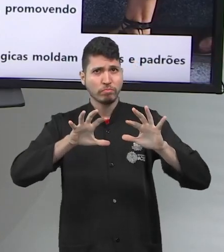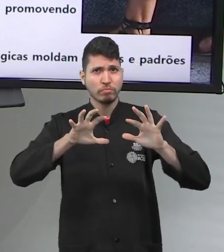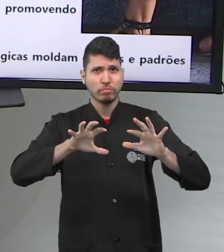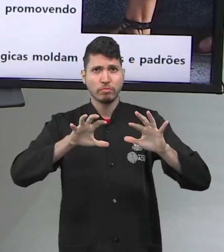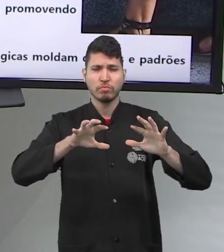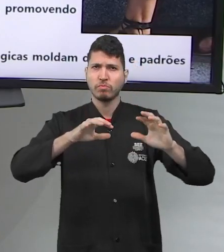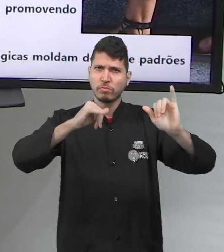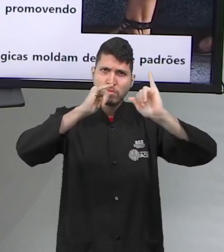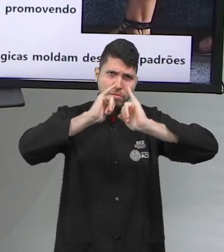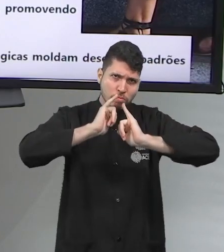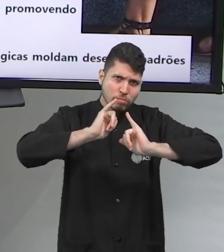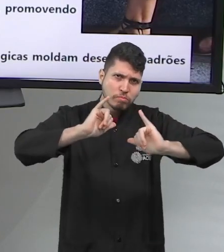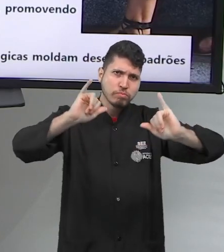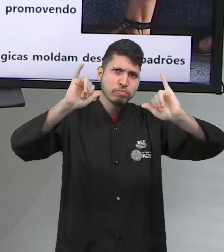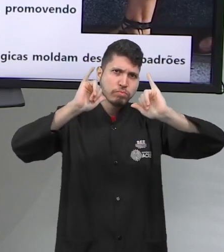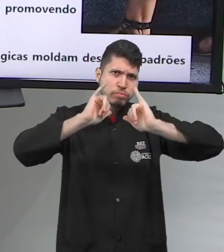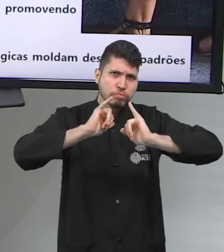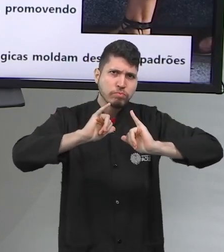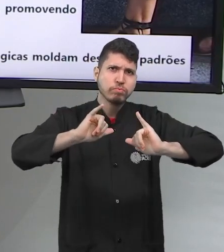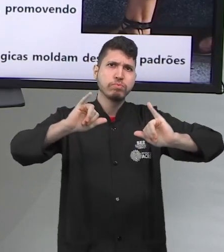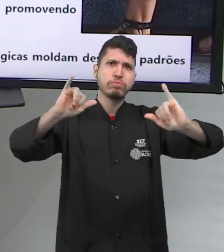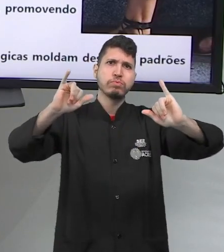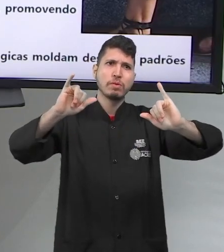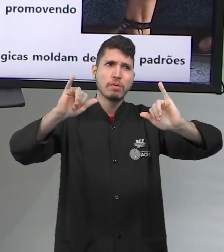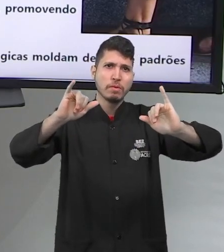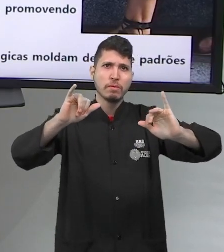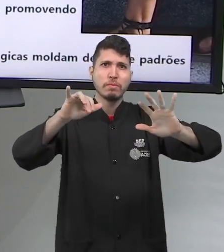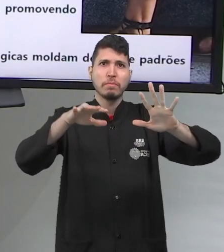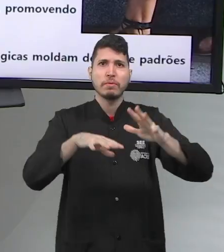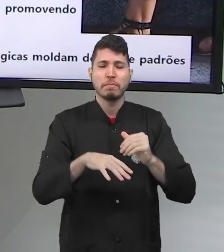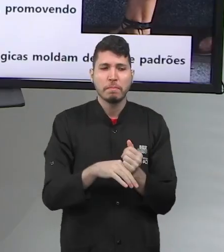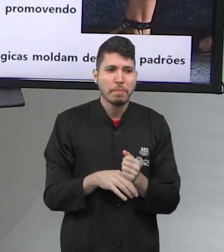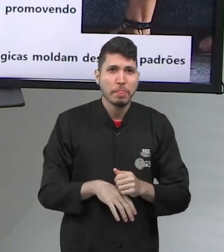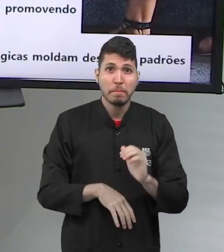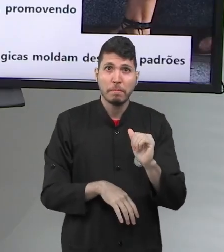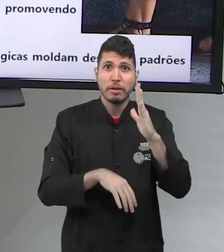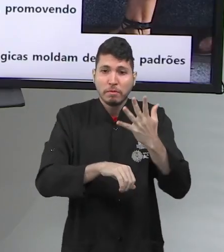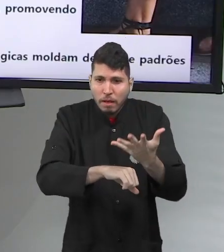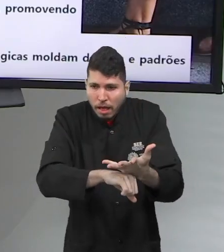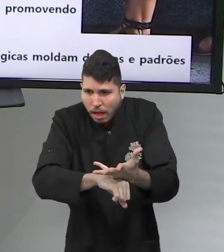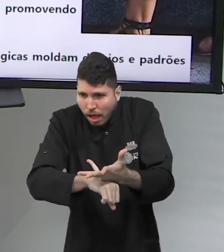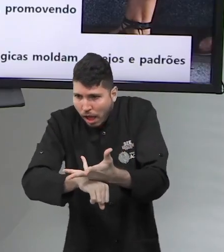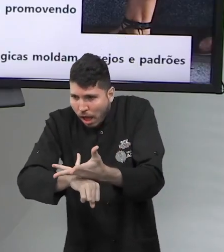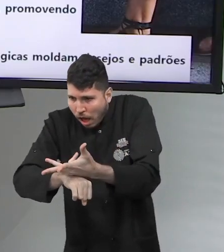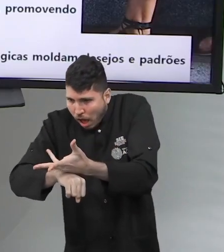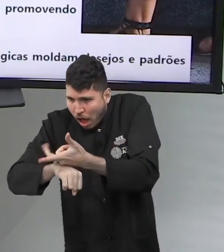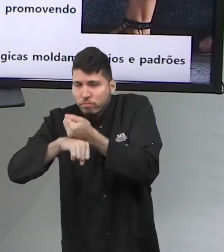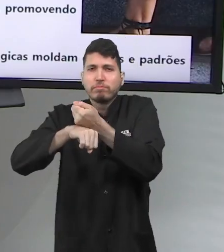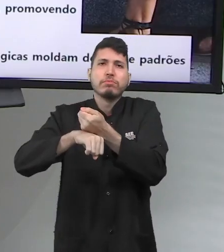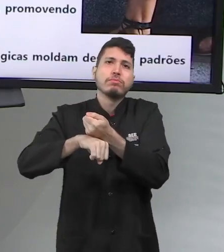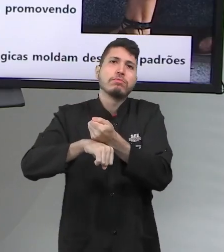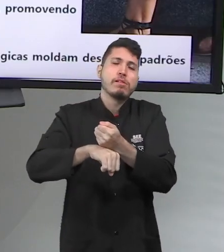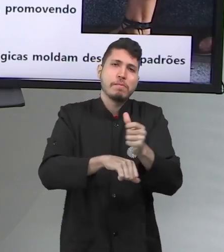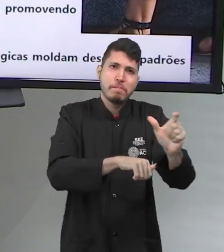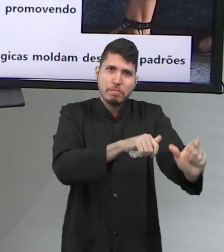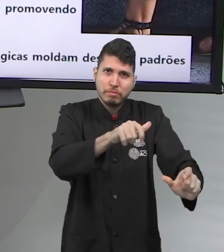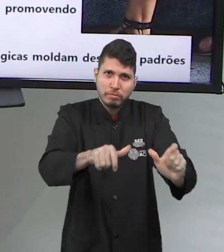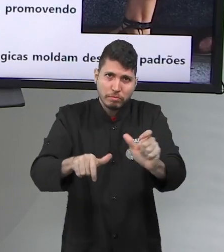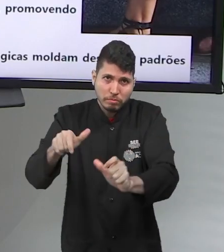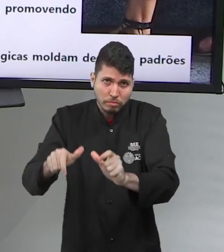os anúncios cada vez mais atraentes, cada vez mais envolventes, que interferem na